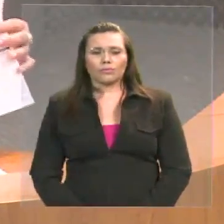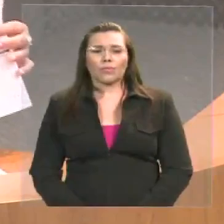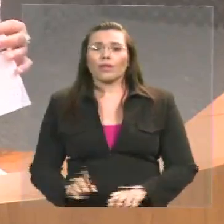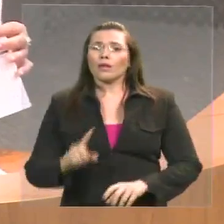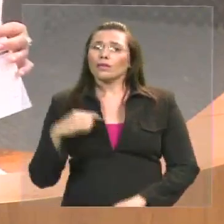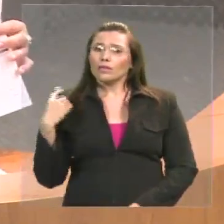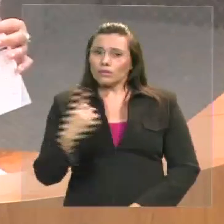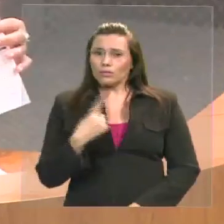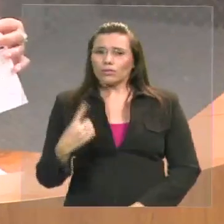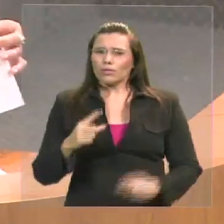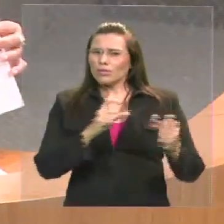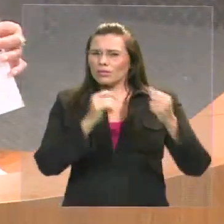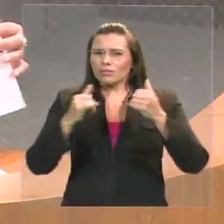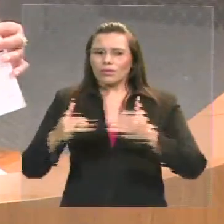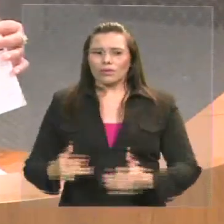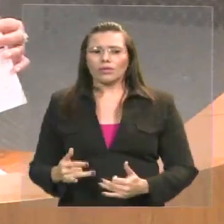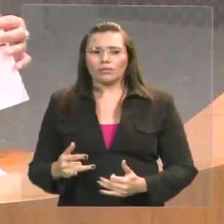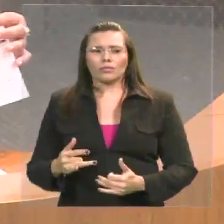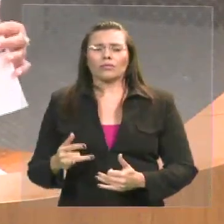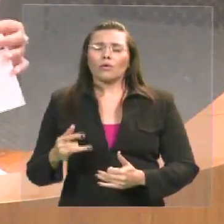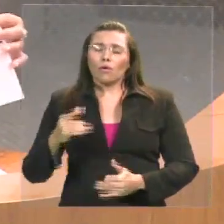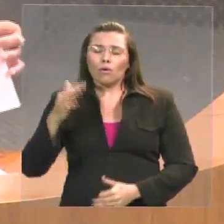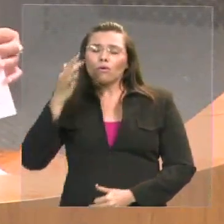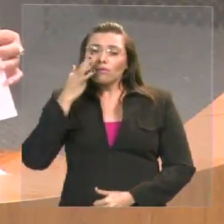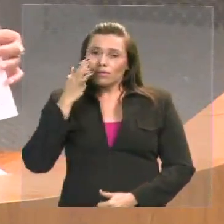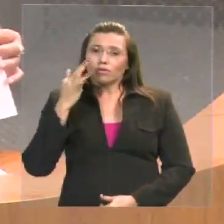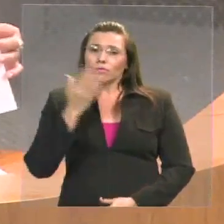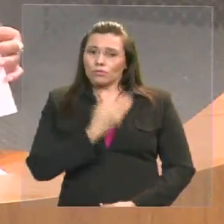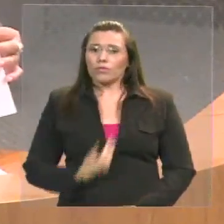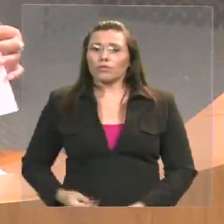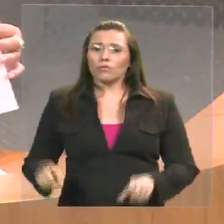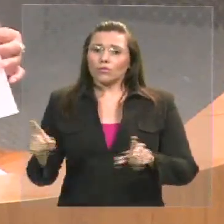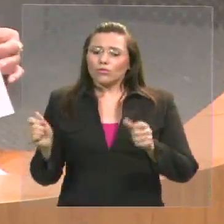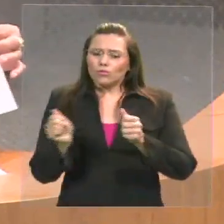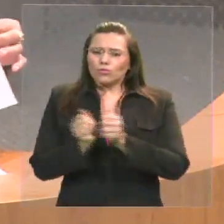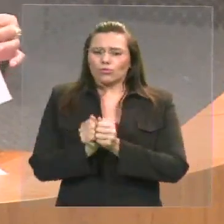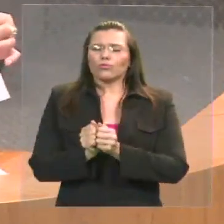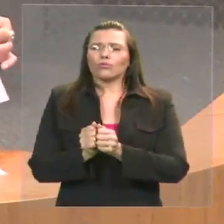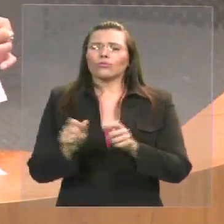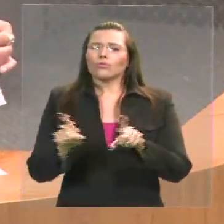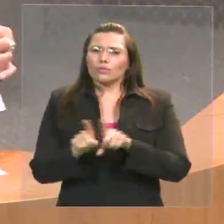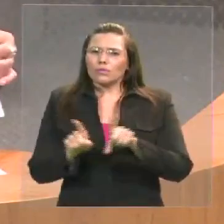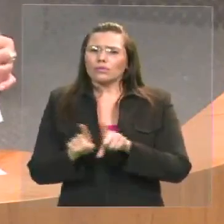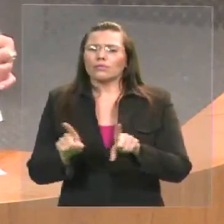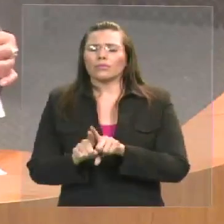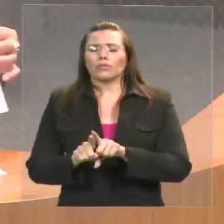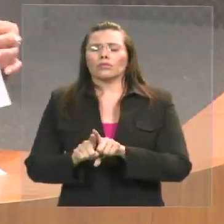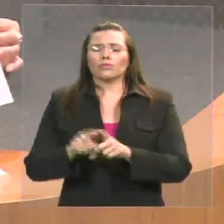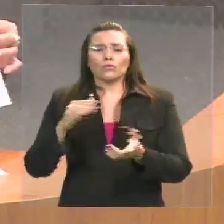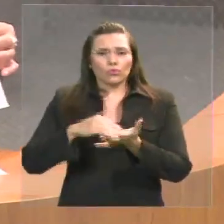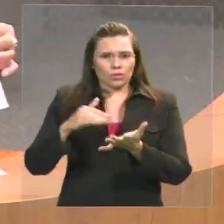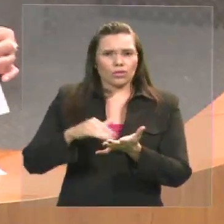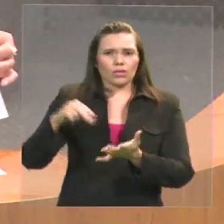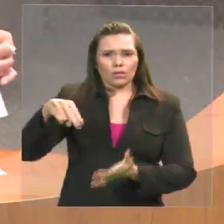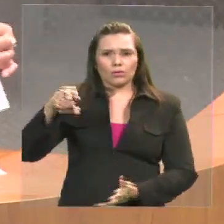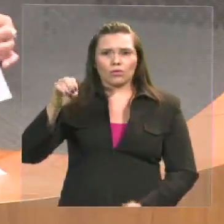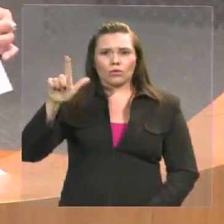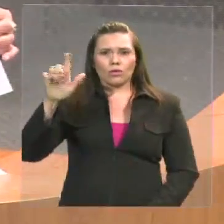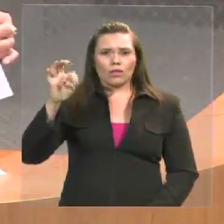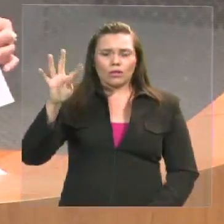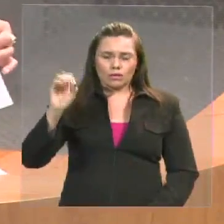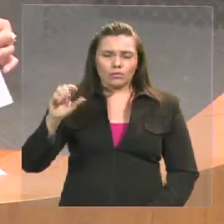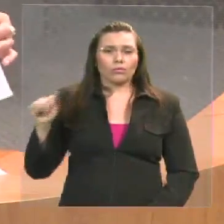destacamos, governador, junto com o secretário, nós precisamos licitar essa ponte, e o governador autorizou